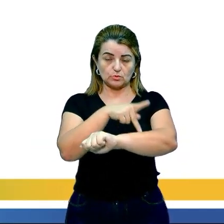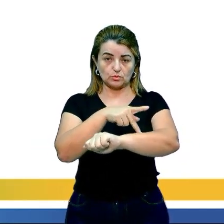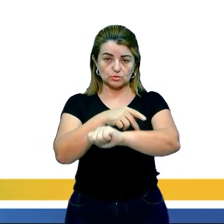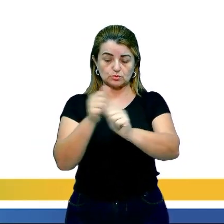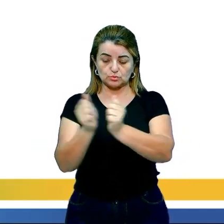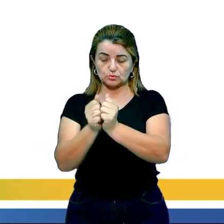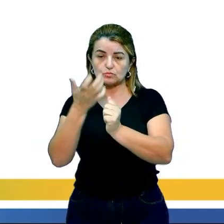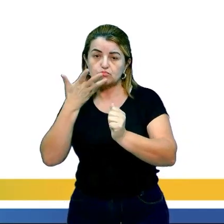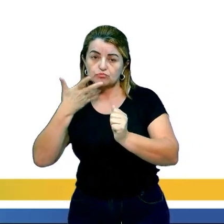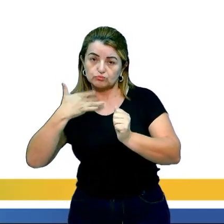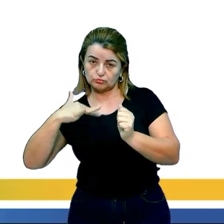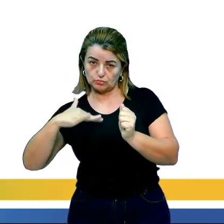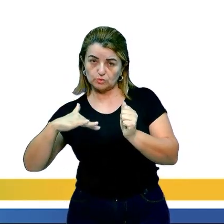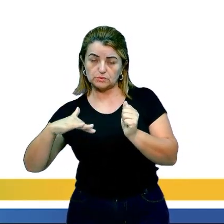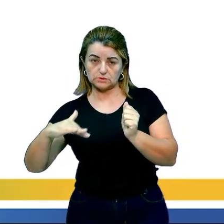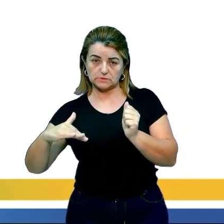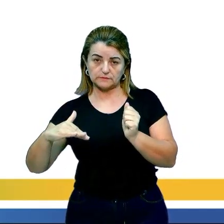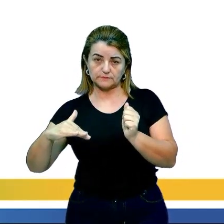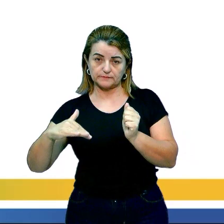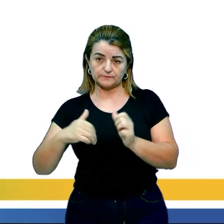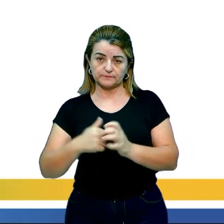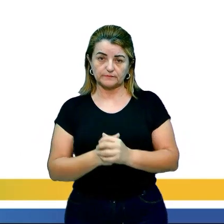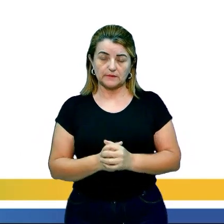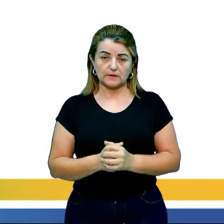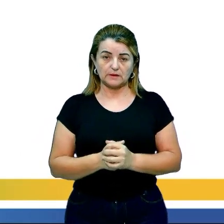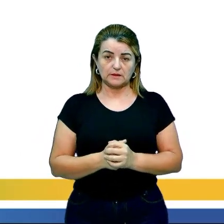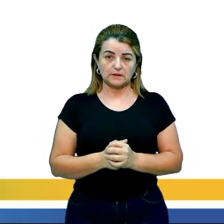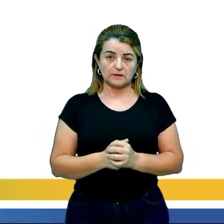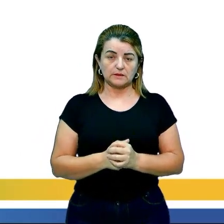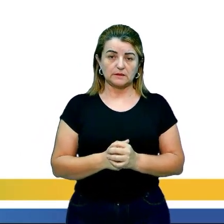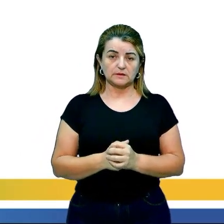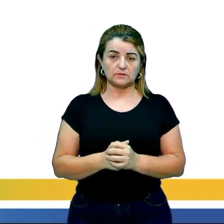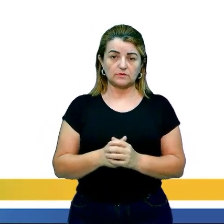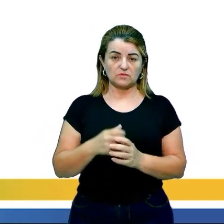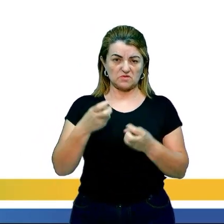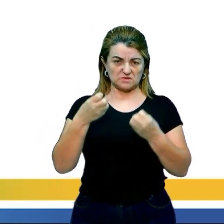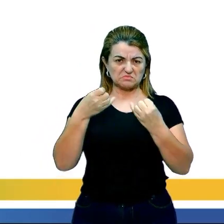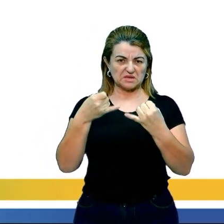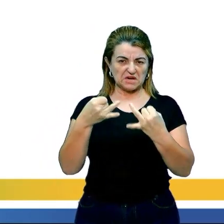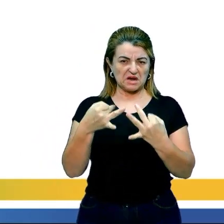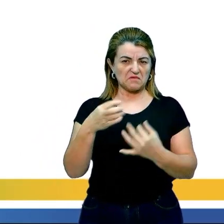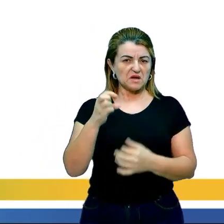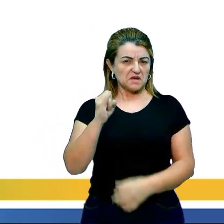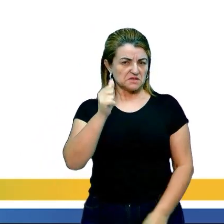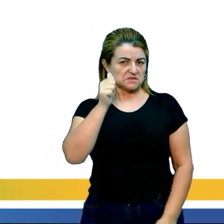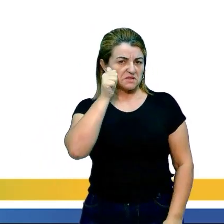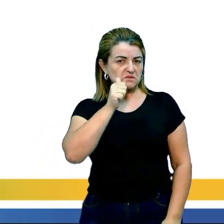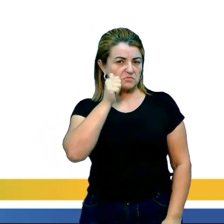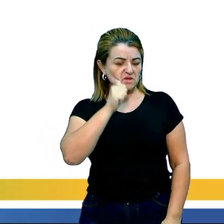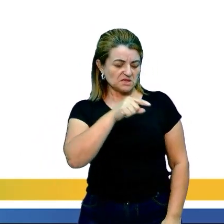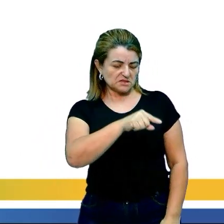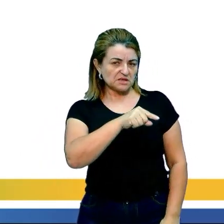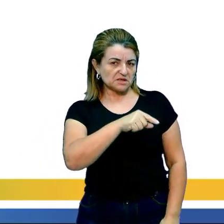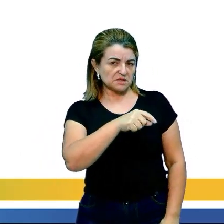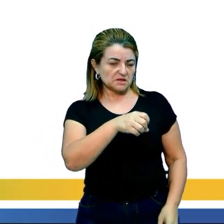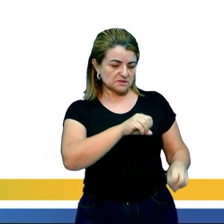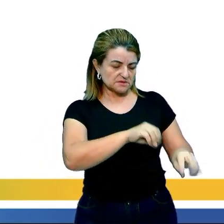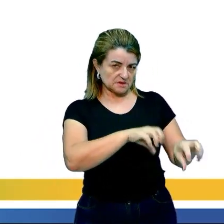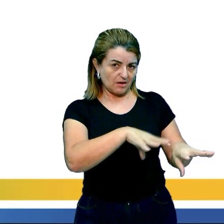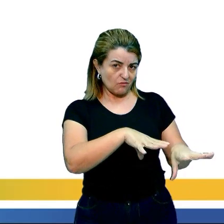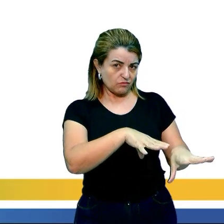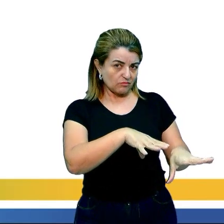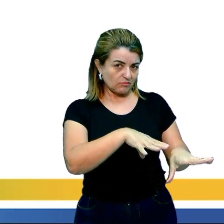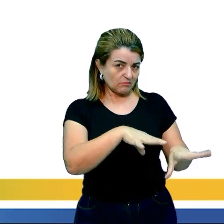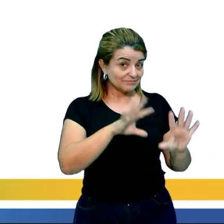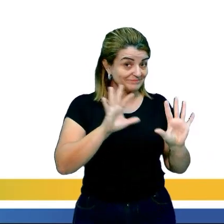junta as crianças atenienses eu falei para vocês se as mulheres em Atenas davam aula elas ensinavam eu falei